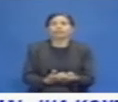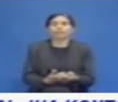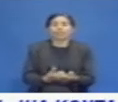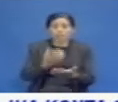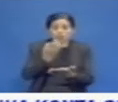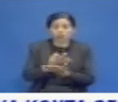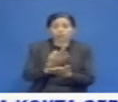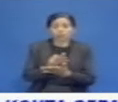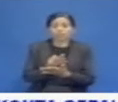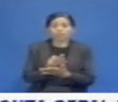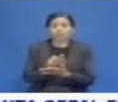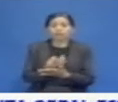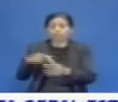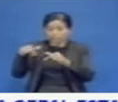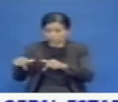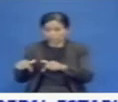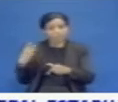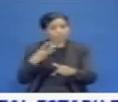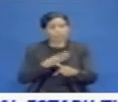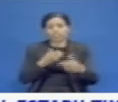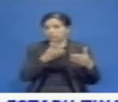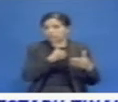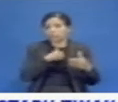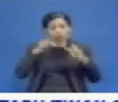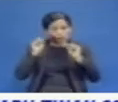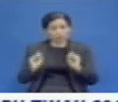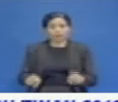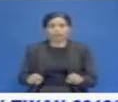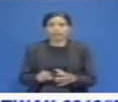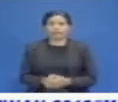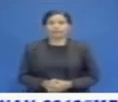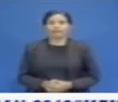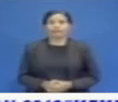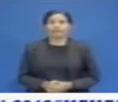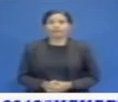nem macadena. E te será o bem. E então, sei lá.